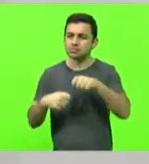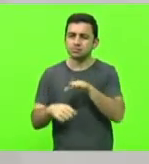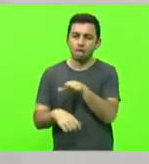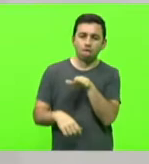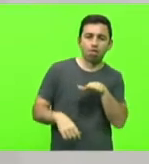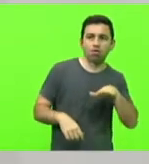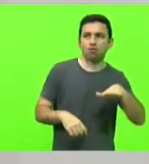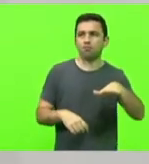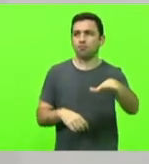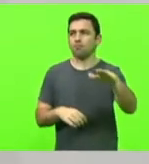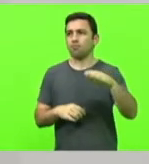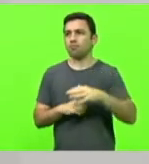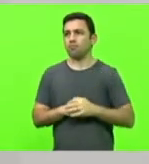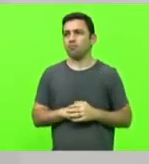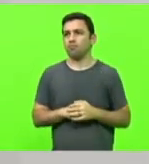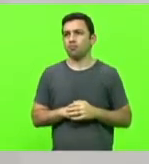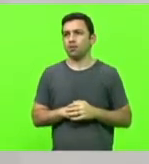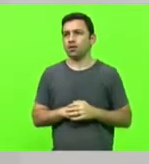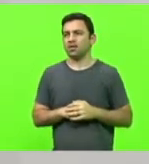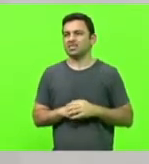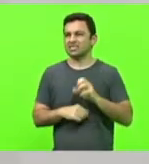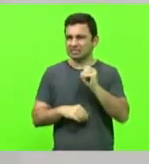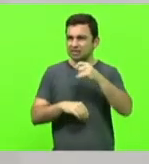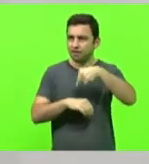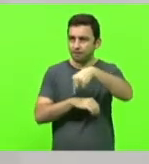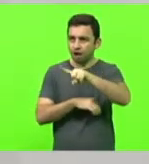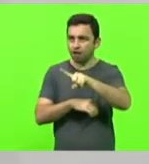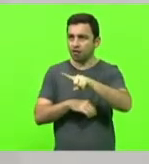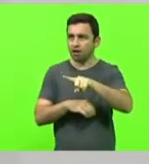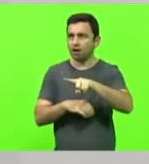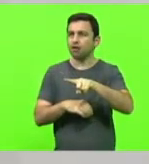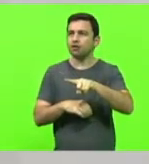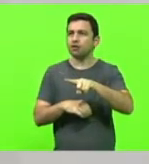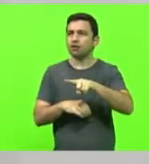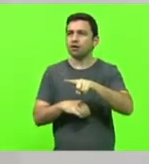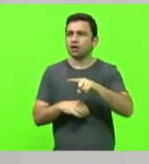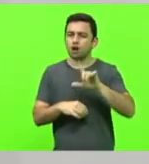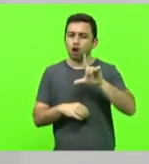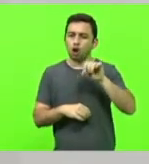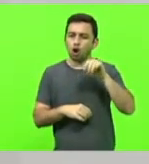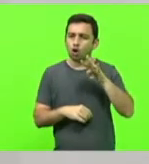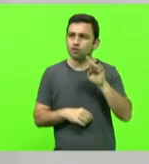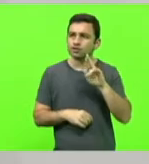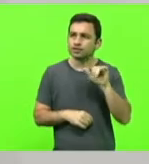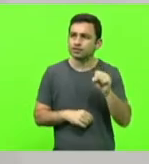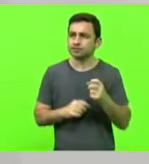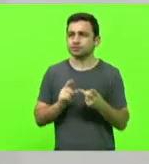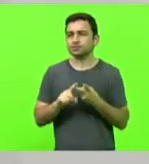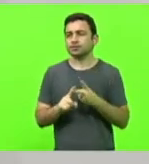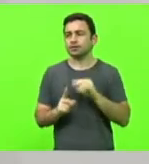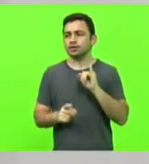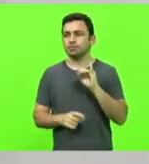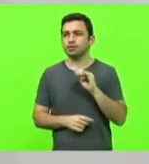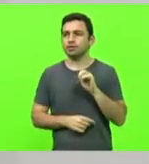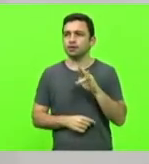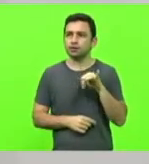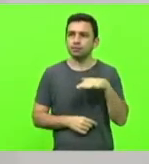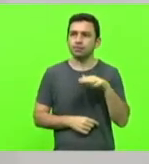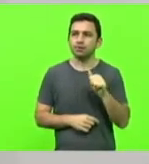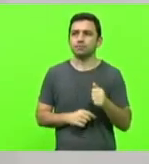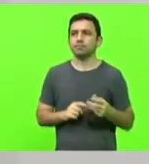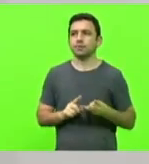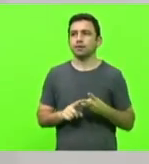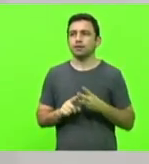acostamento. Quem vai para o Alto Vale, quem passa por Lontras, por Ibirama, por Rio do Sul, por